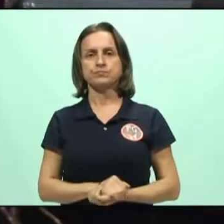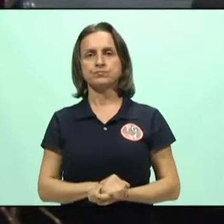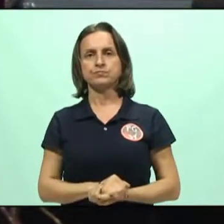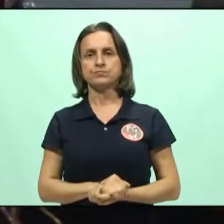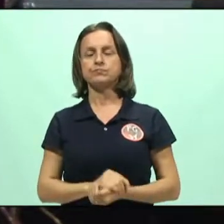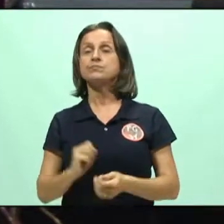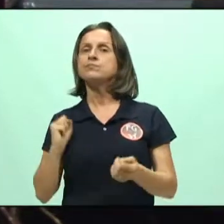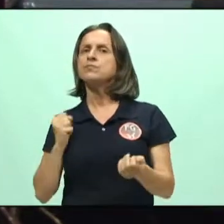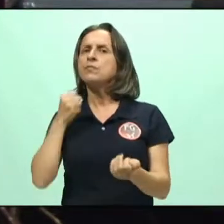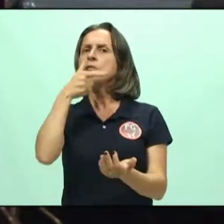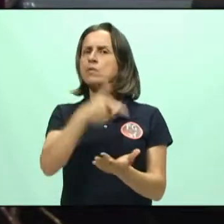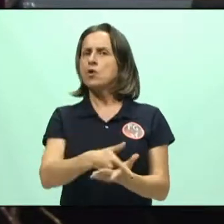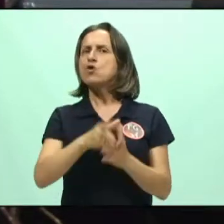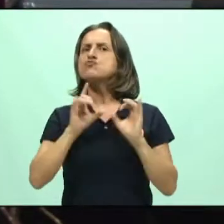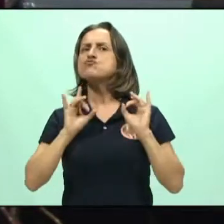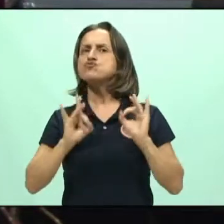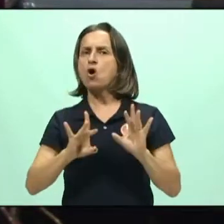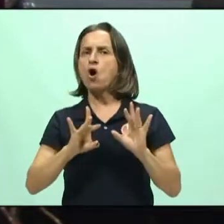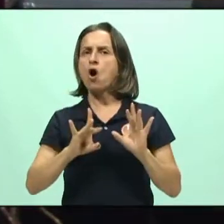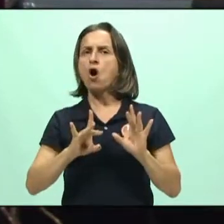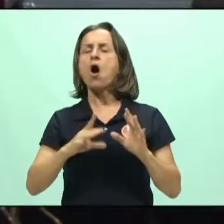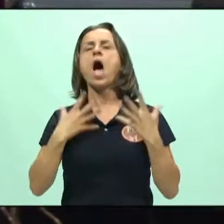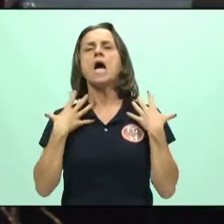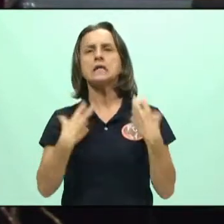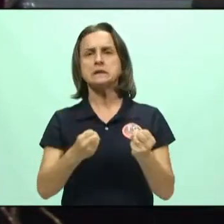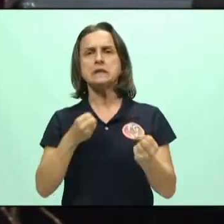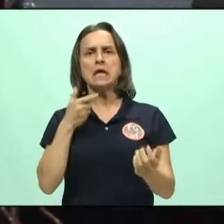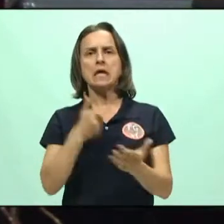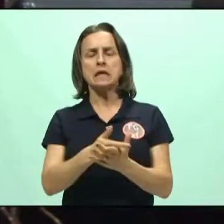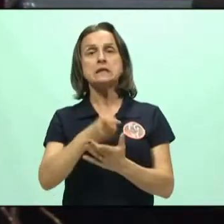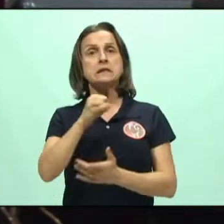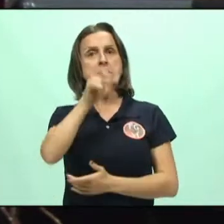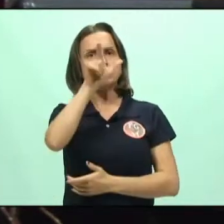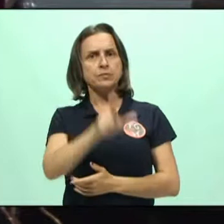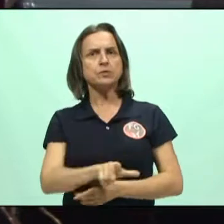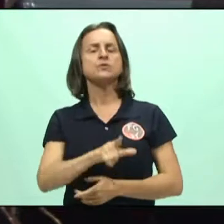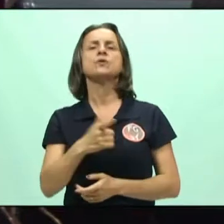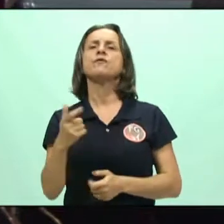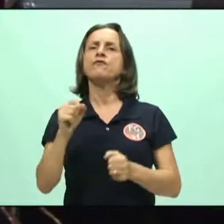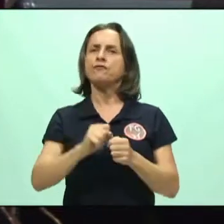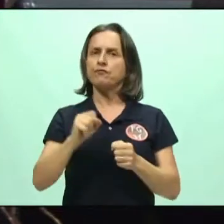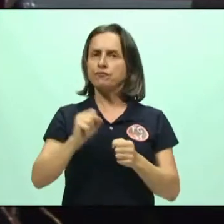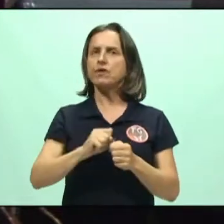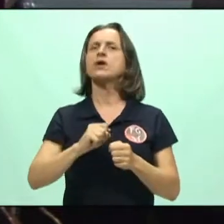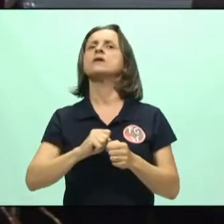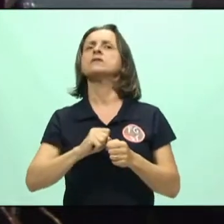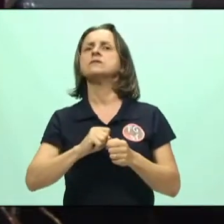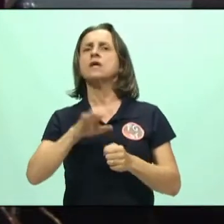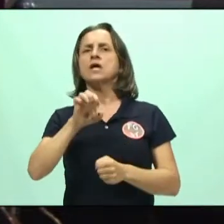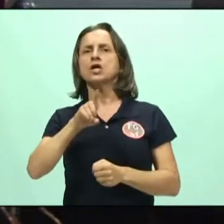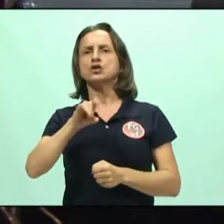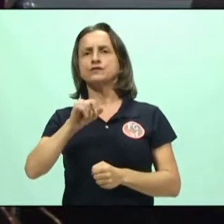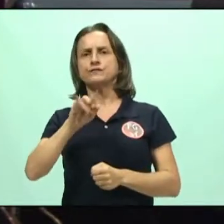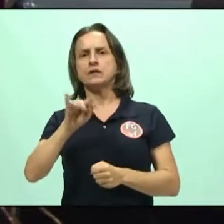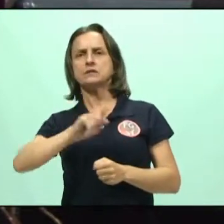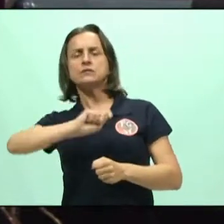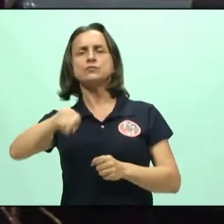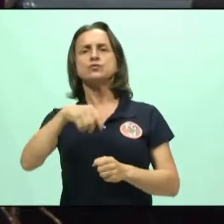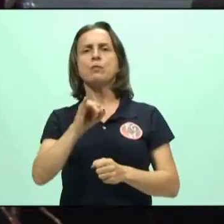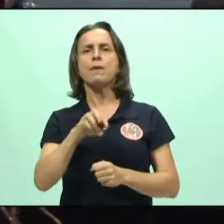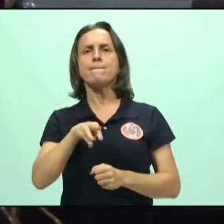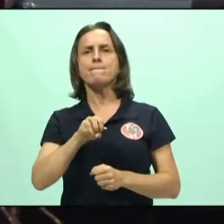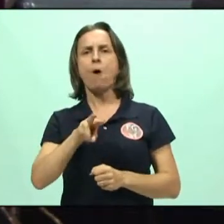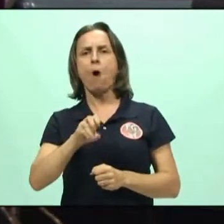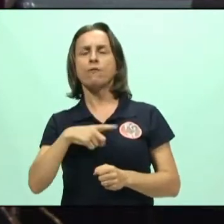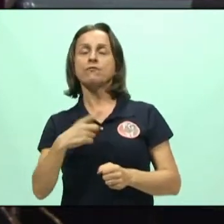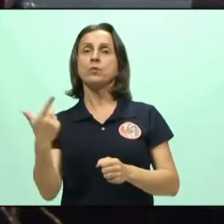indenização somente será paga para Quem realizou e ele a edificação sobre o imóvel e está exercendo a